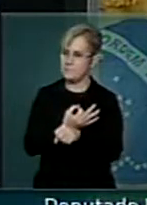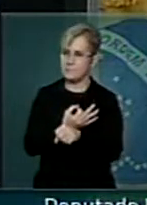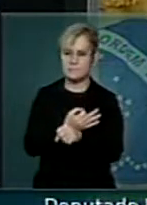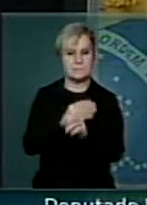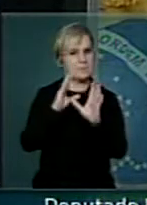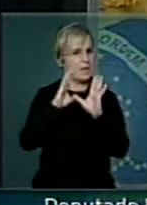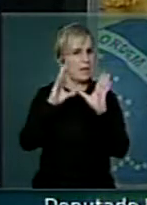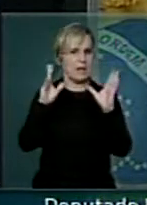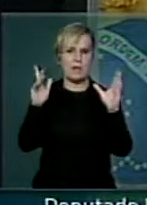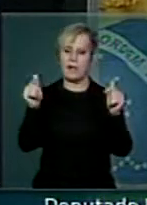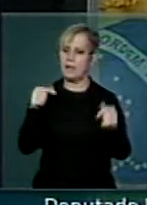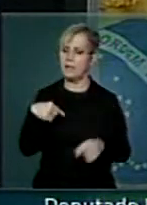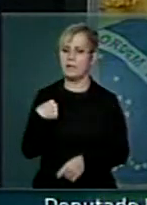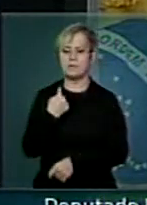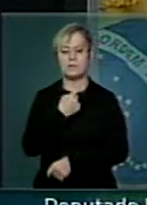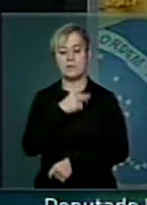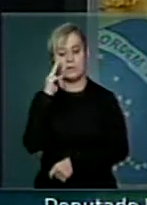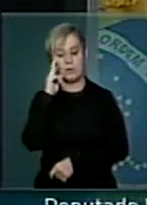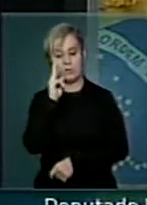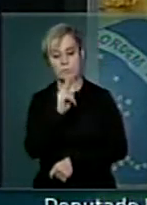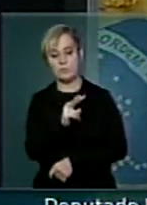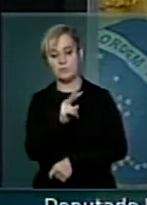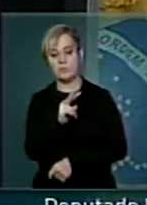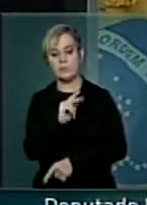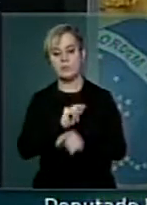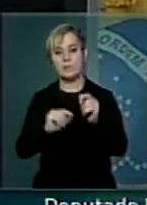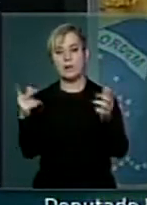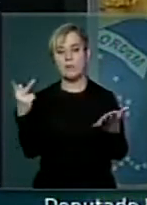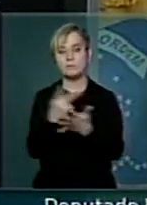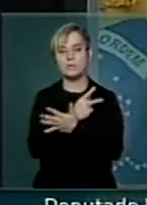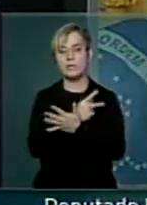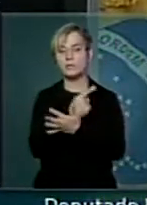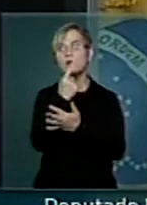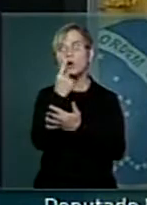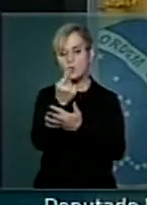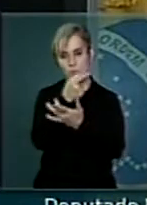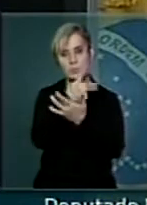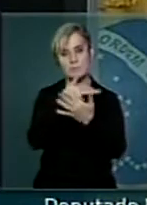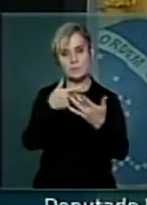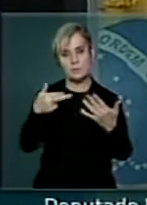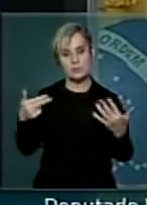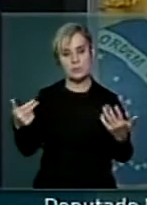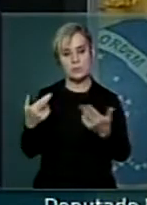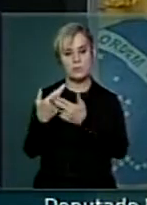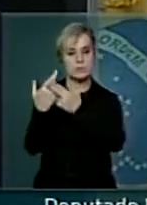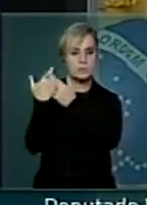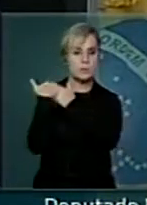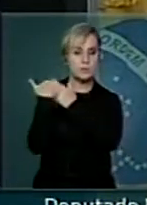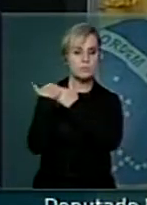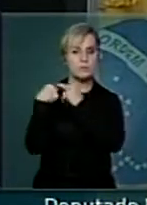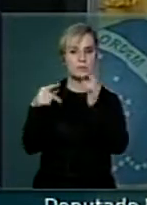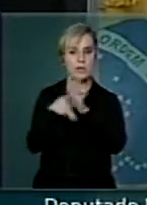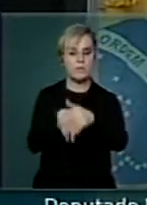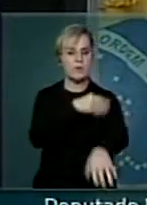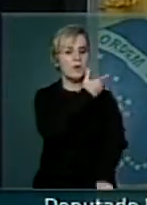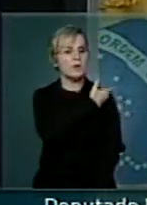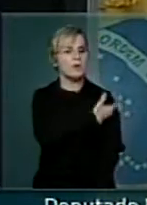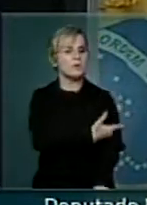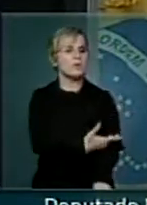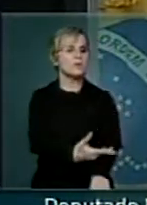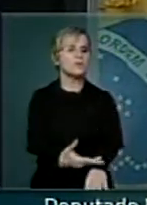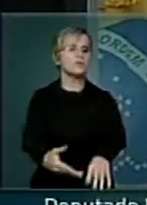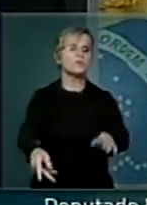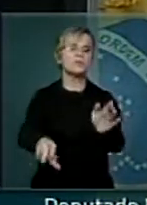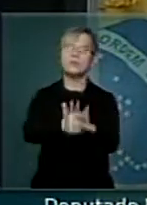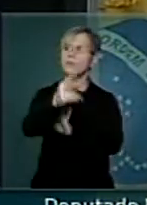vamos identificar como um dos fatores responsáveis a própria cultura da violência que nós